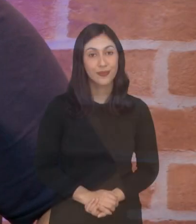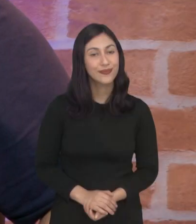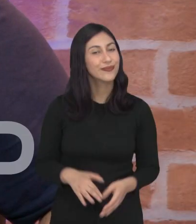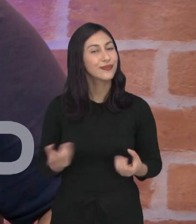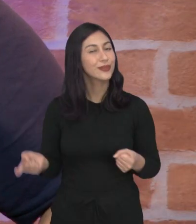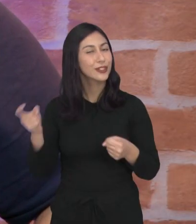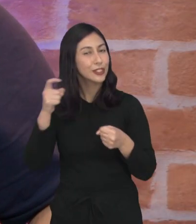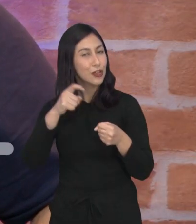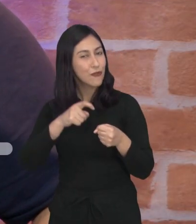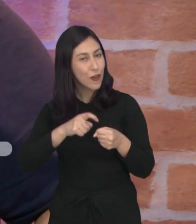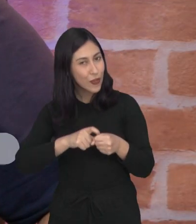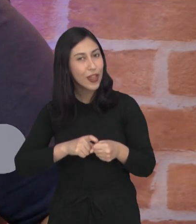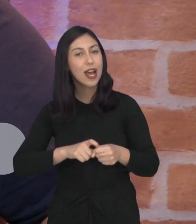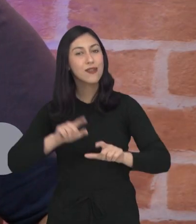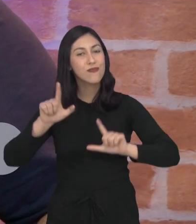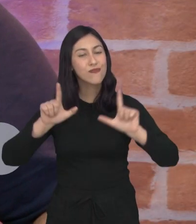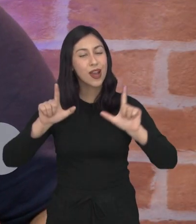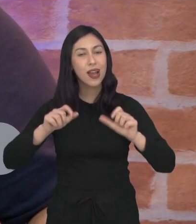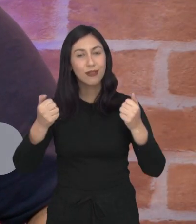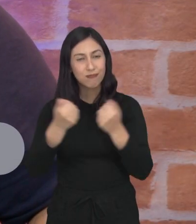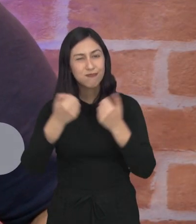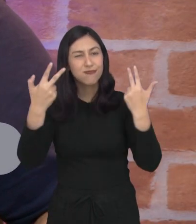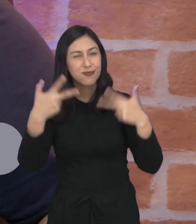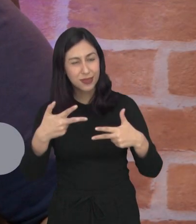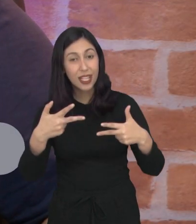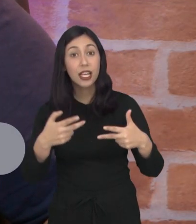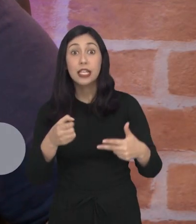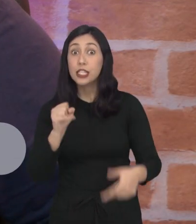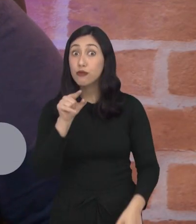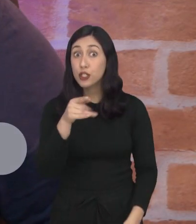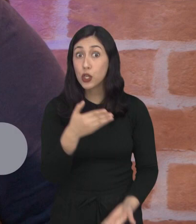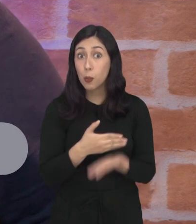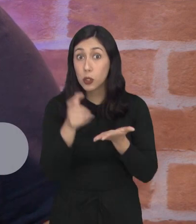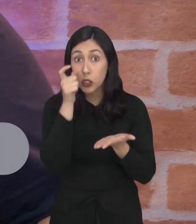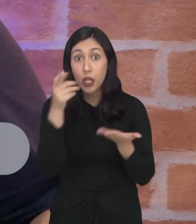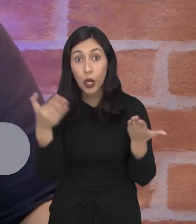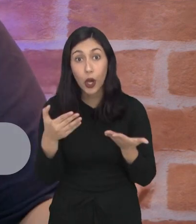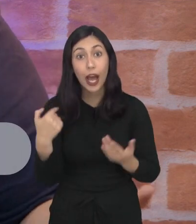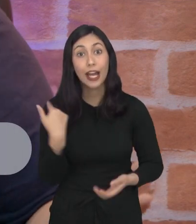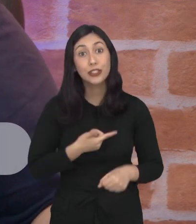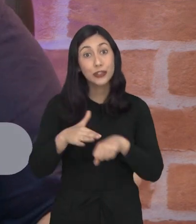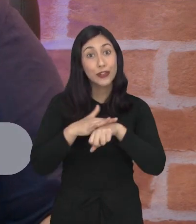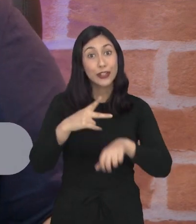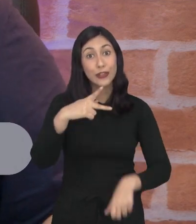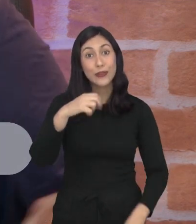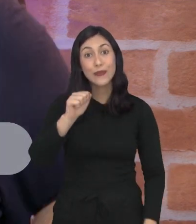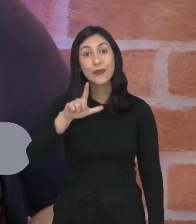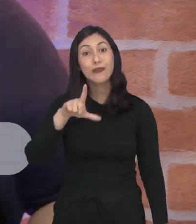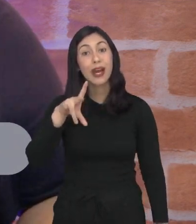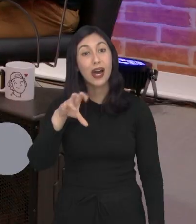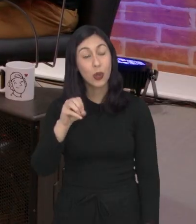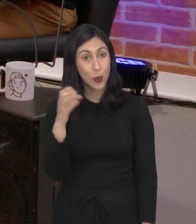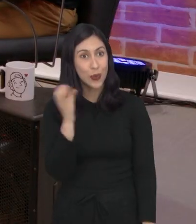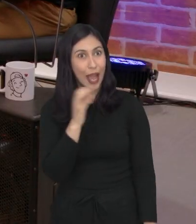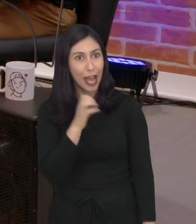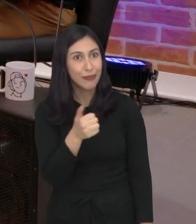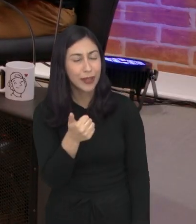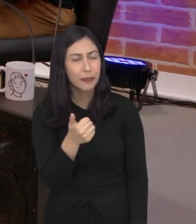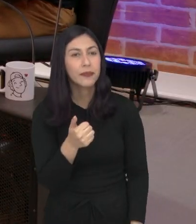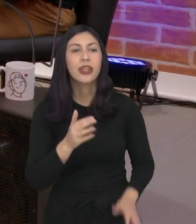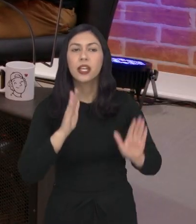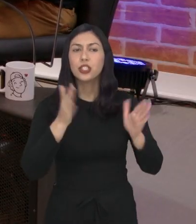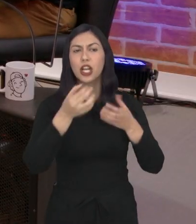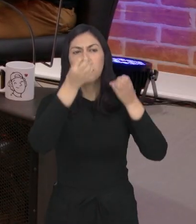É isso aí, voltamos agora com Tá Ligado para o nosso último bloco. Pra você que tá chegando agora, tá conversando com o Paulo Gabriel. Passou rápido, né, Paulinho? Fala a verdade. Passou muito rápido, Paulinho, cara. A gente